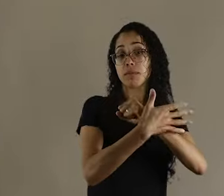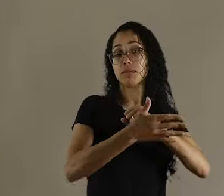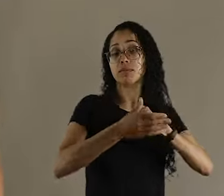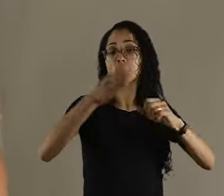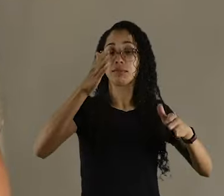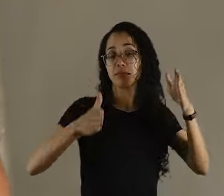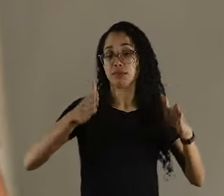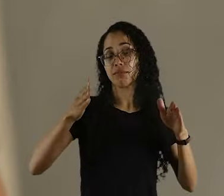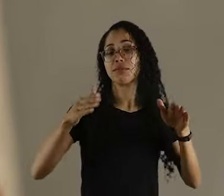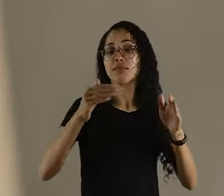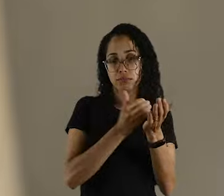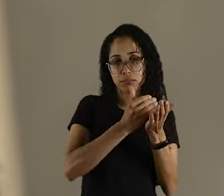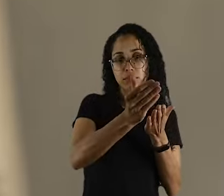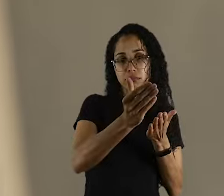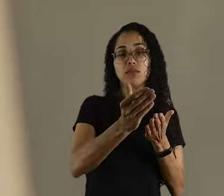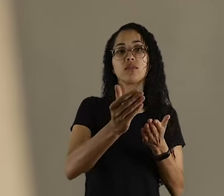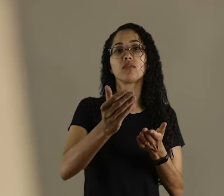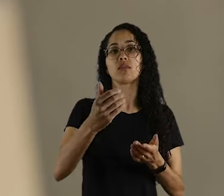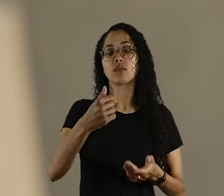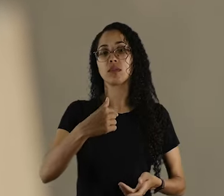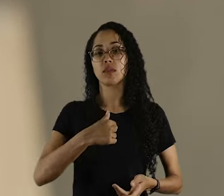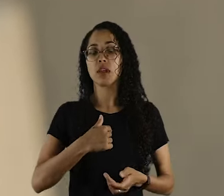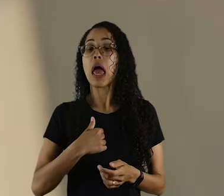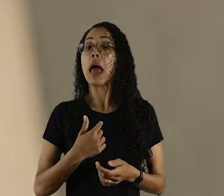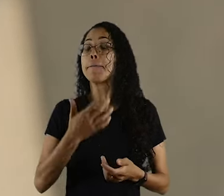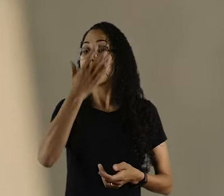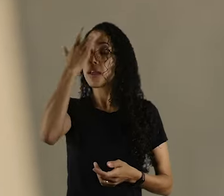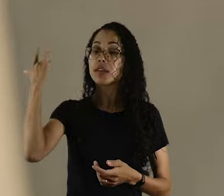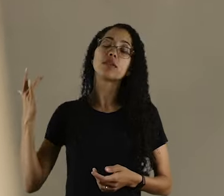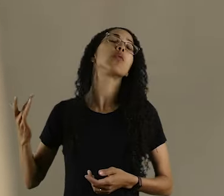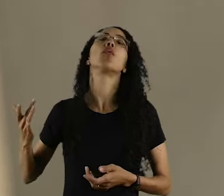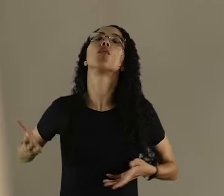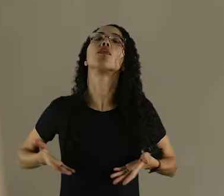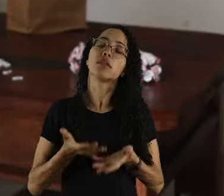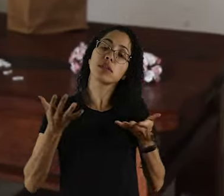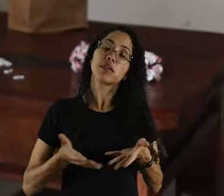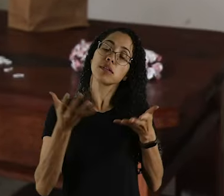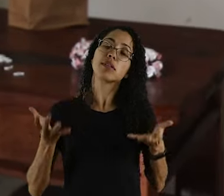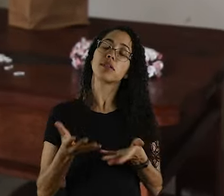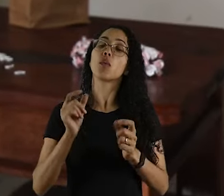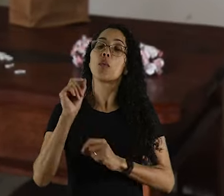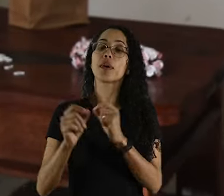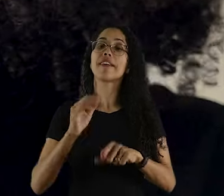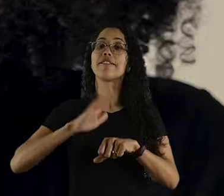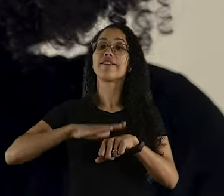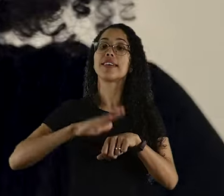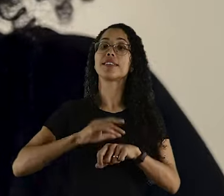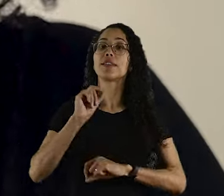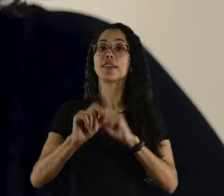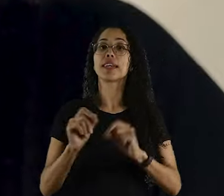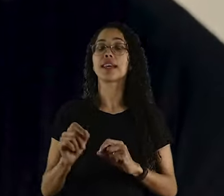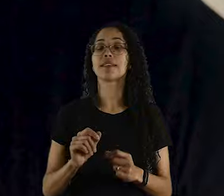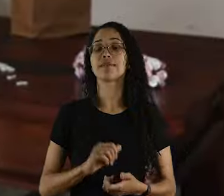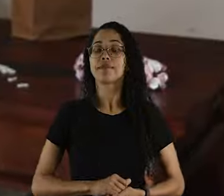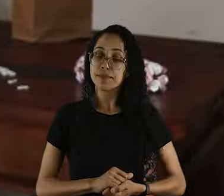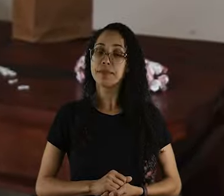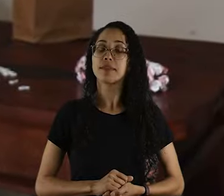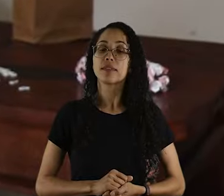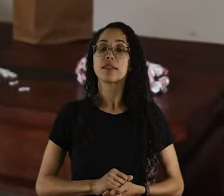de uma mocinha que ela incentivava a gente a fazendo 3K por mês de trançando